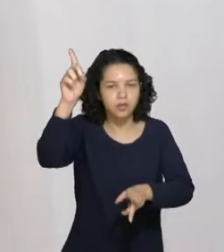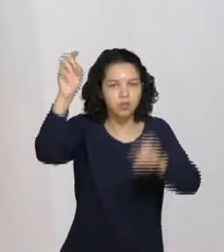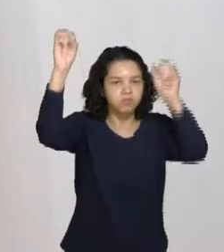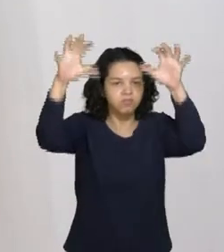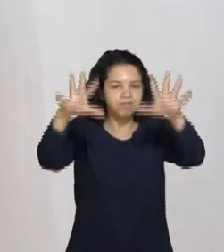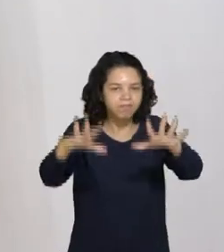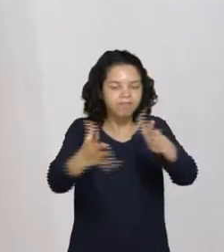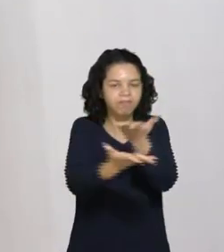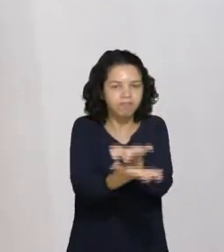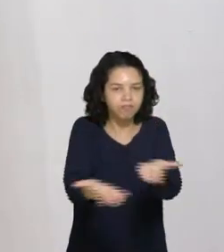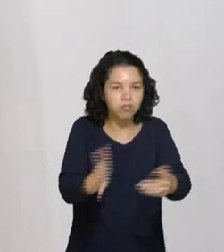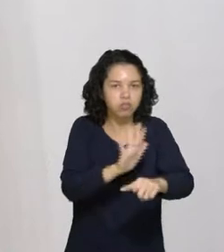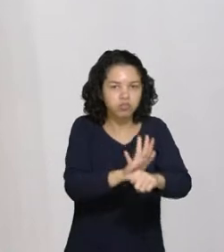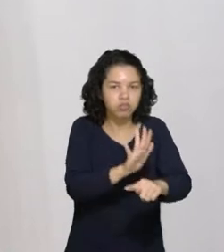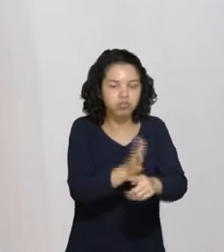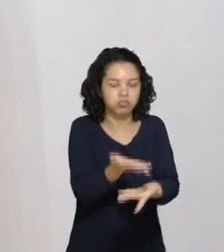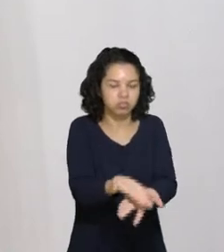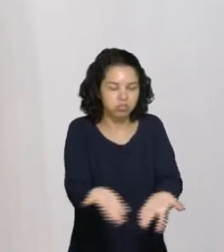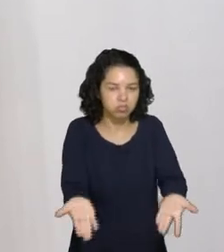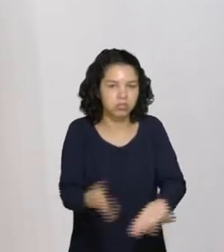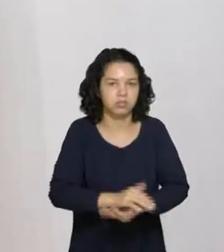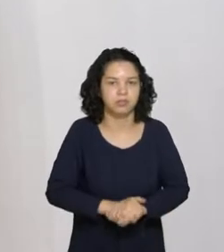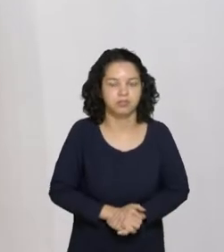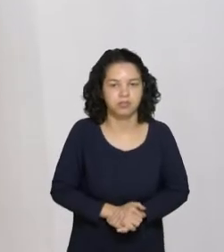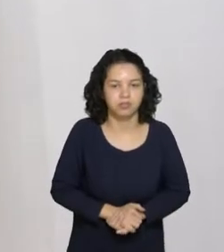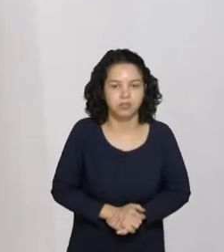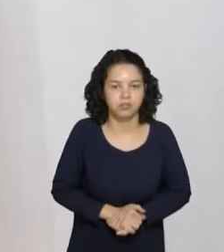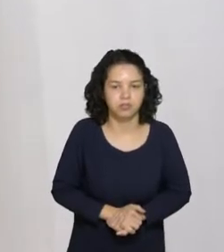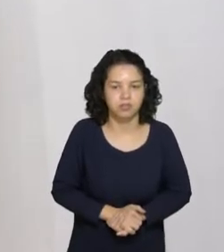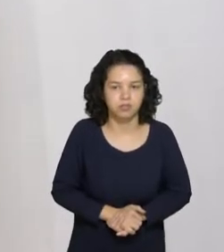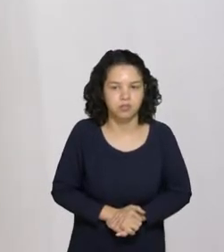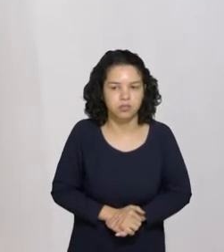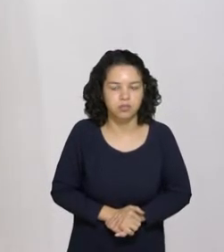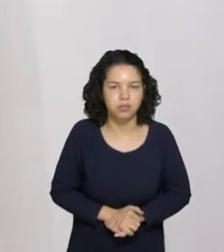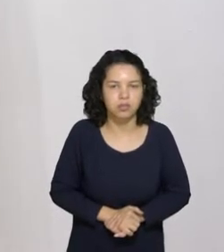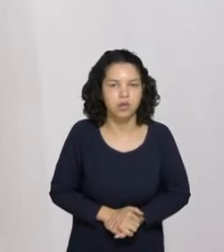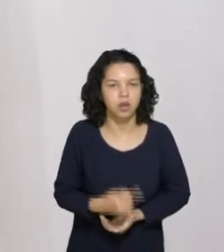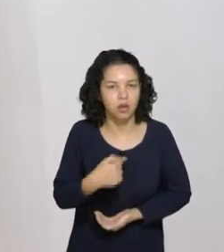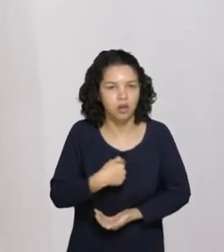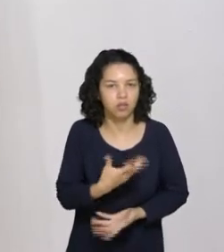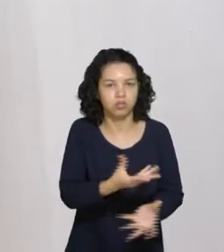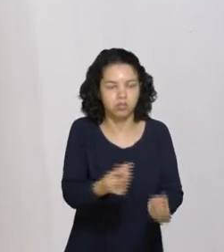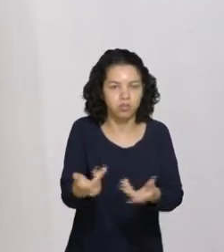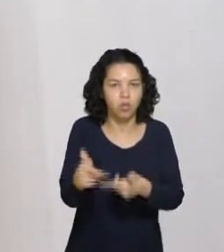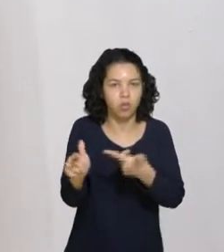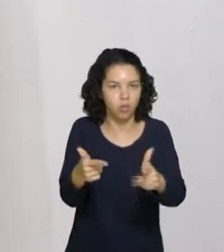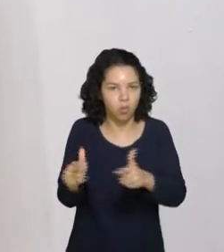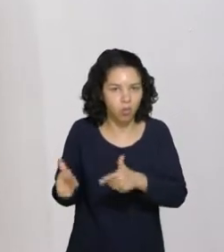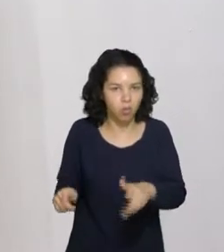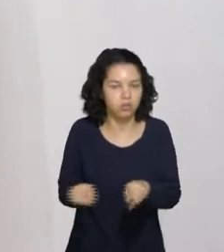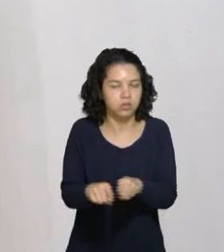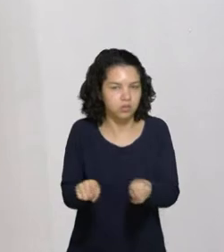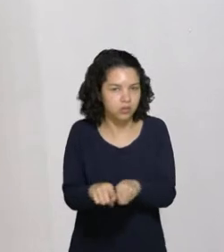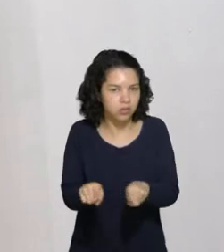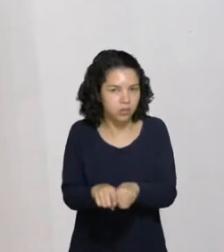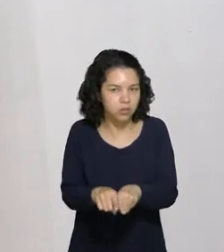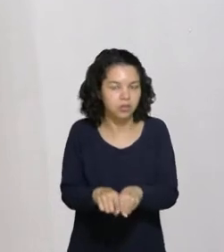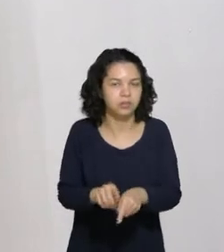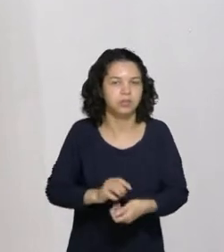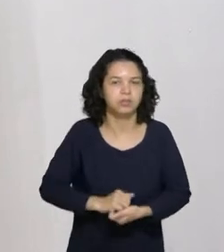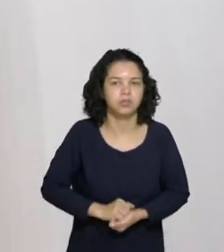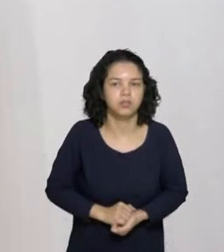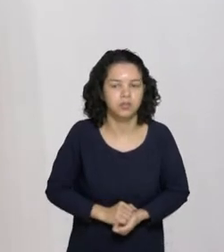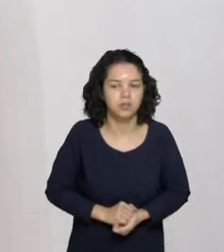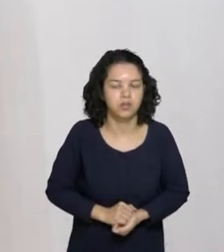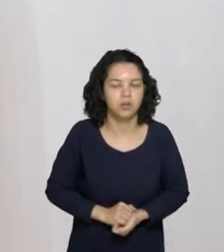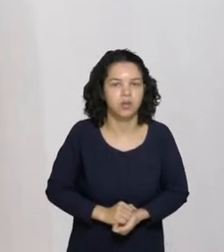dê força a todos nós. Estarei indo a Brasília amanhã para resolver mais alguns problemas a respeito desse